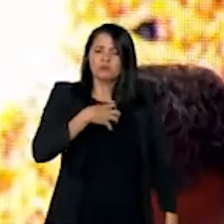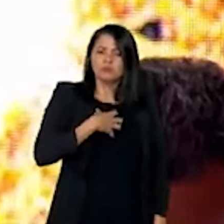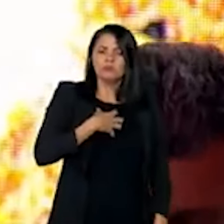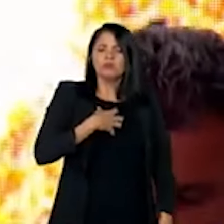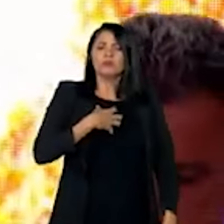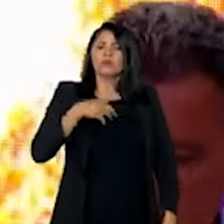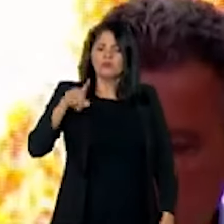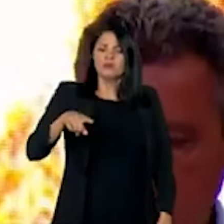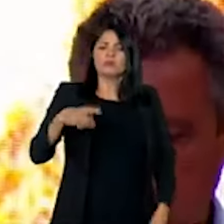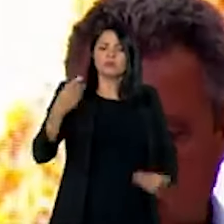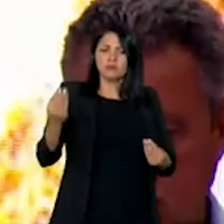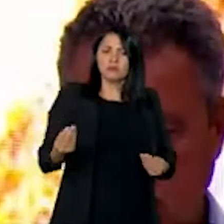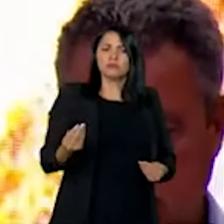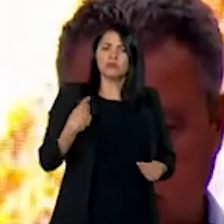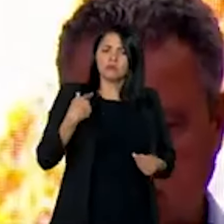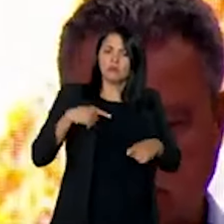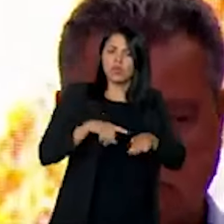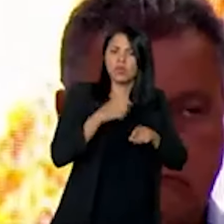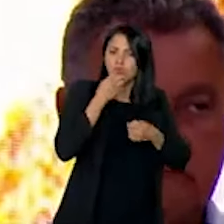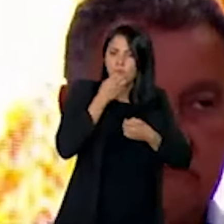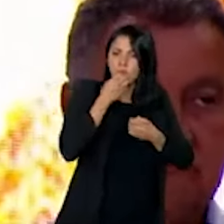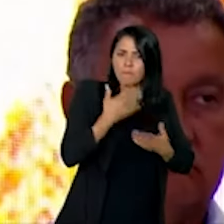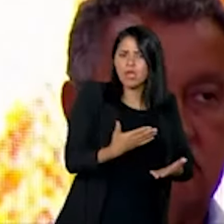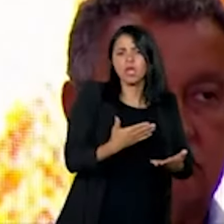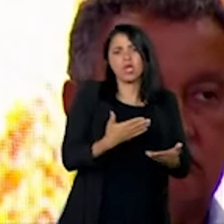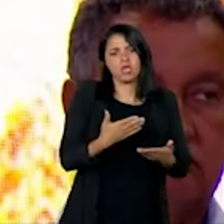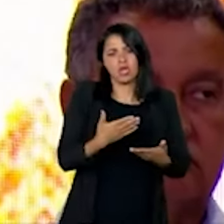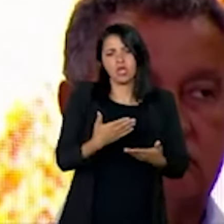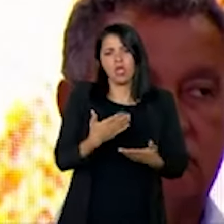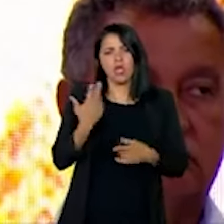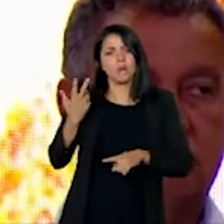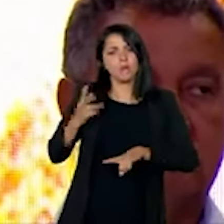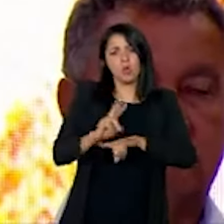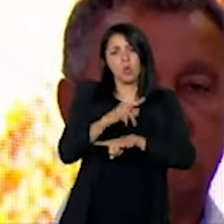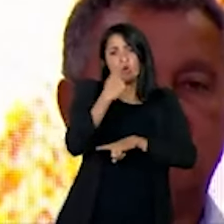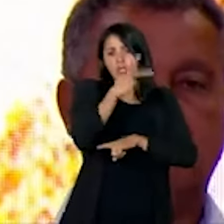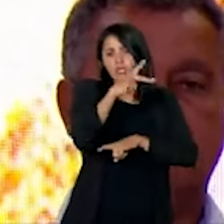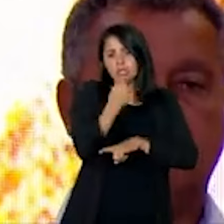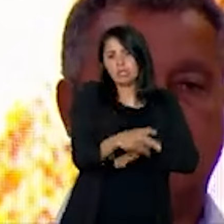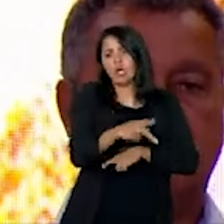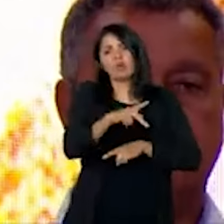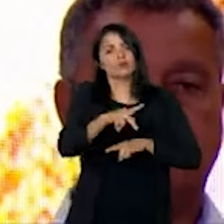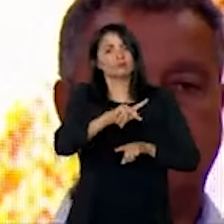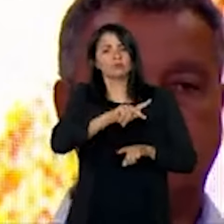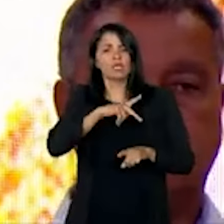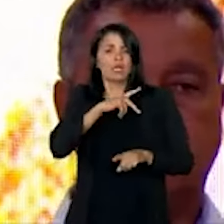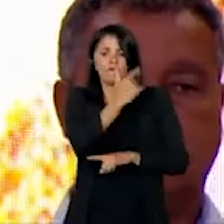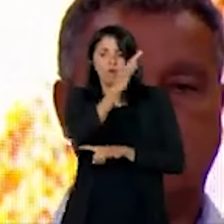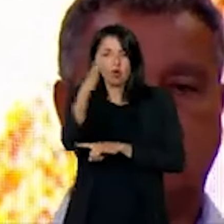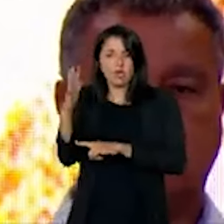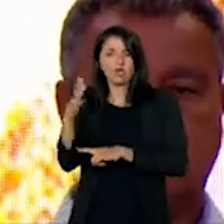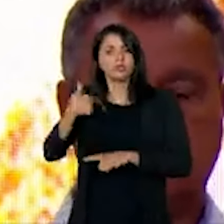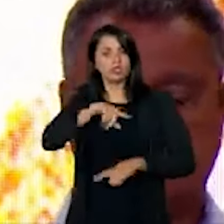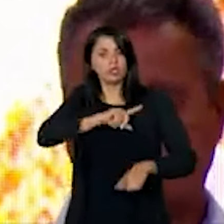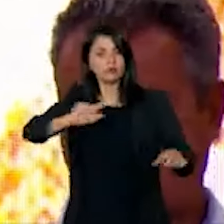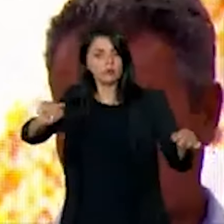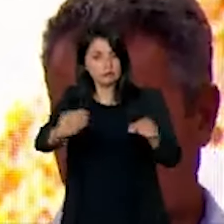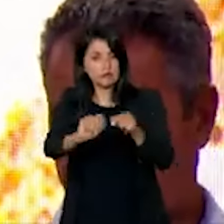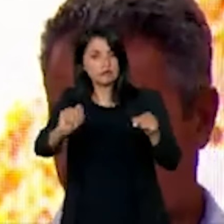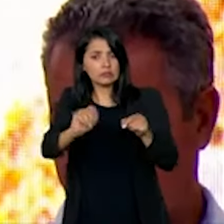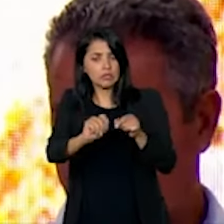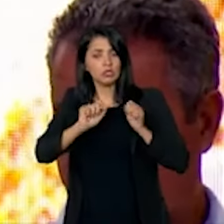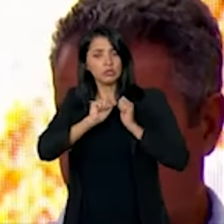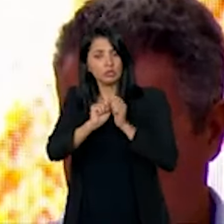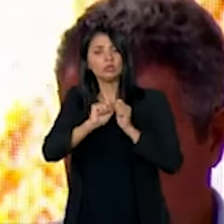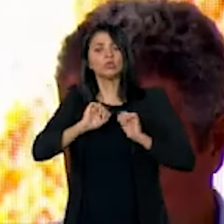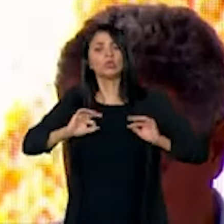um cúmplice do bem na proteção da sua floresta. E vamos fazer isso com todos os